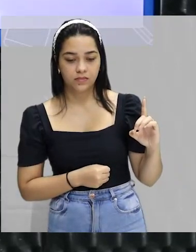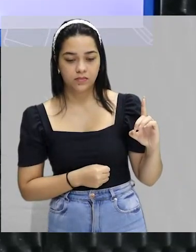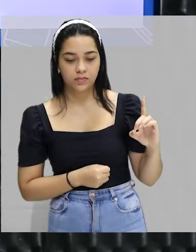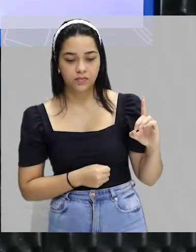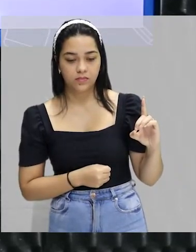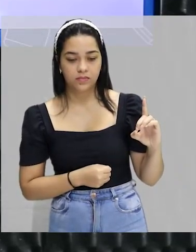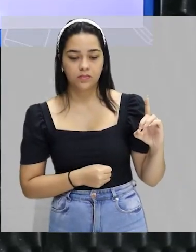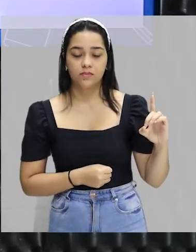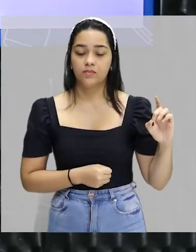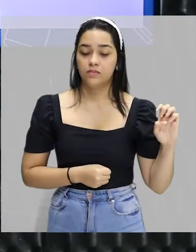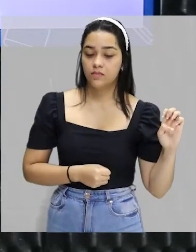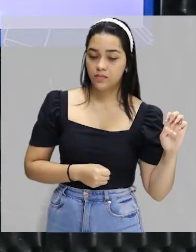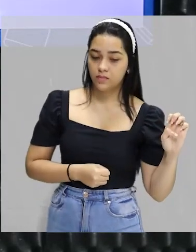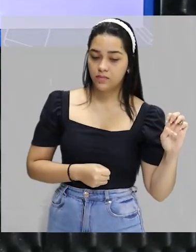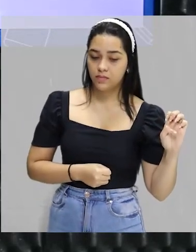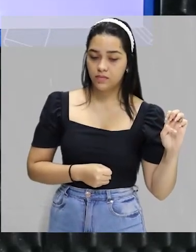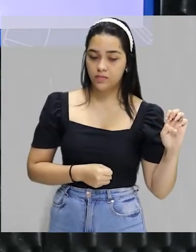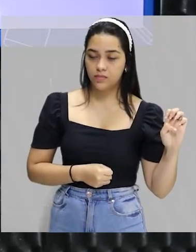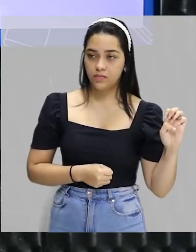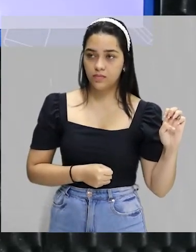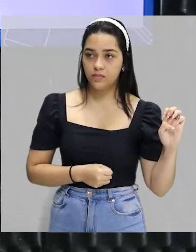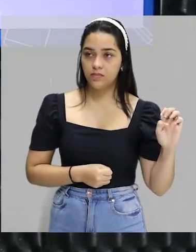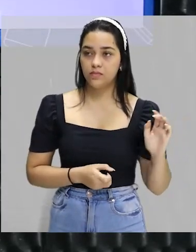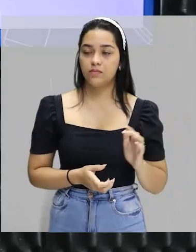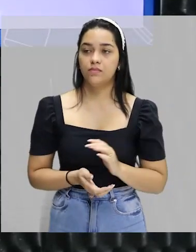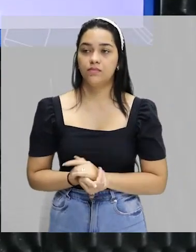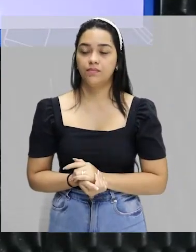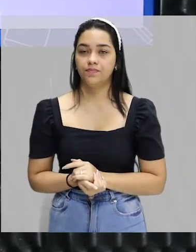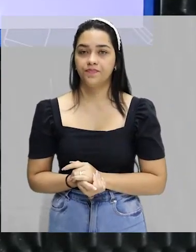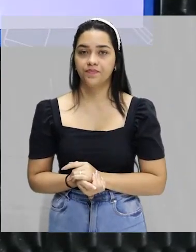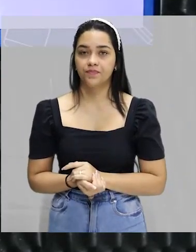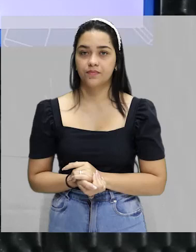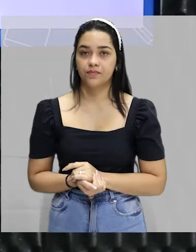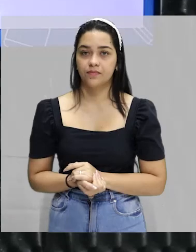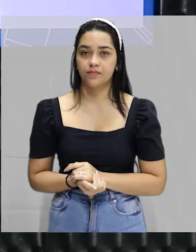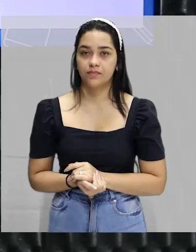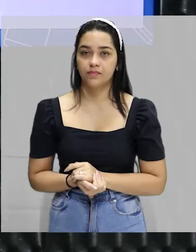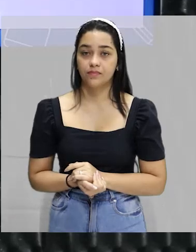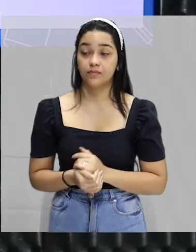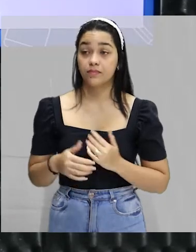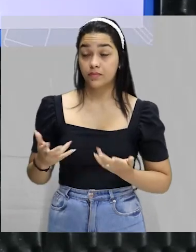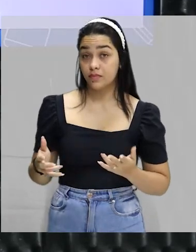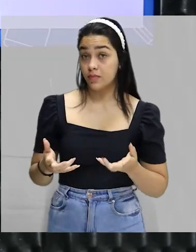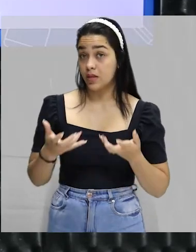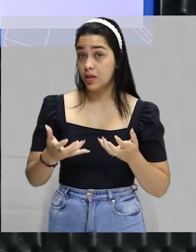pelos advogados. Ele será acompanhado por mim. E aqui